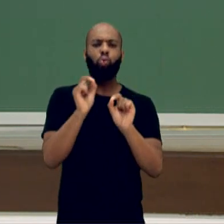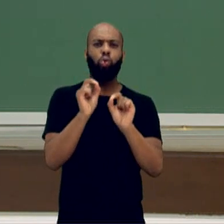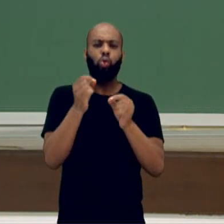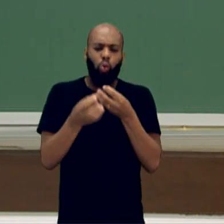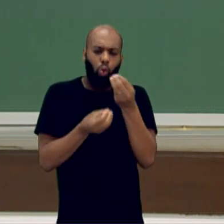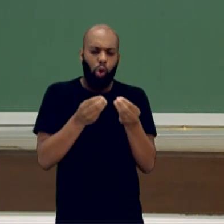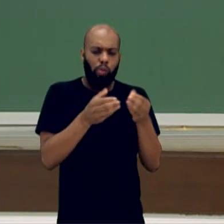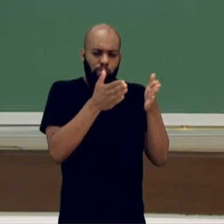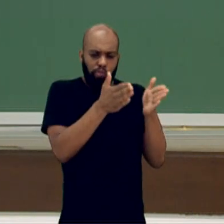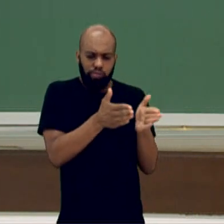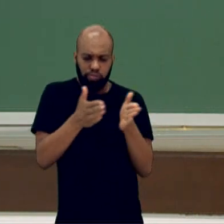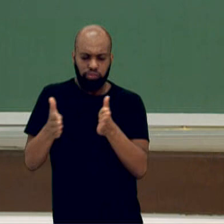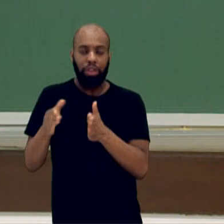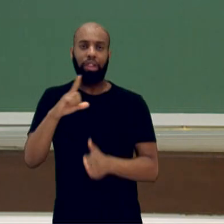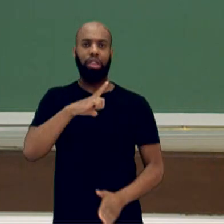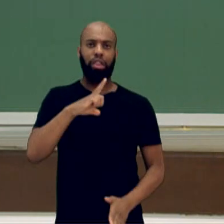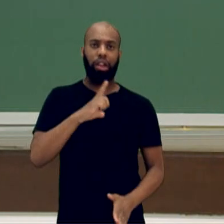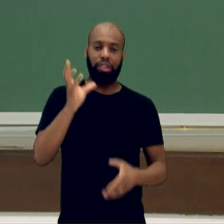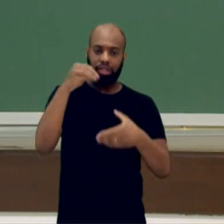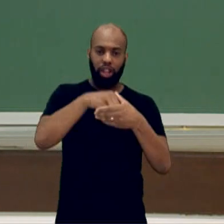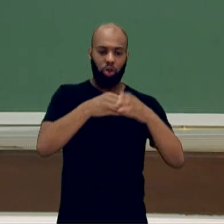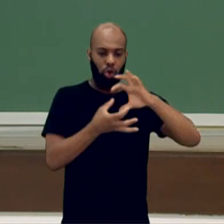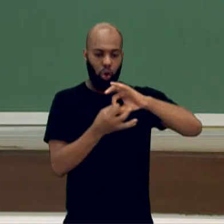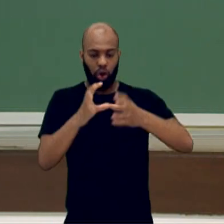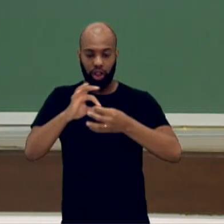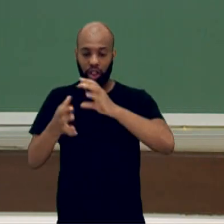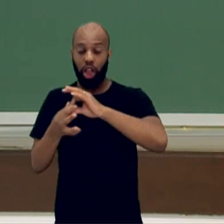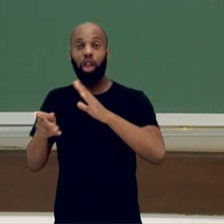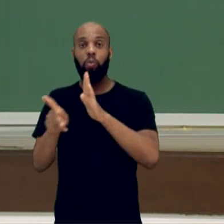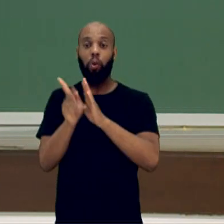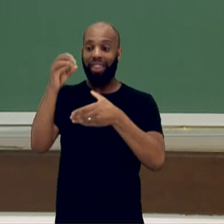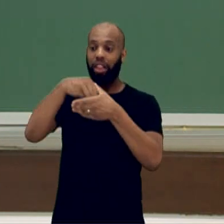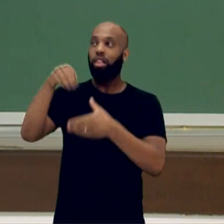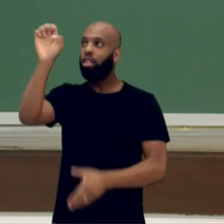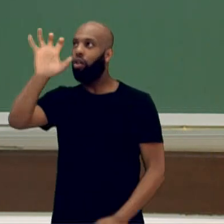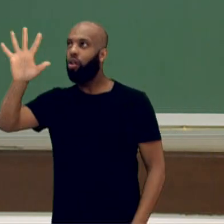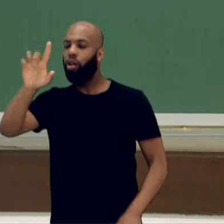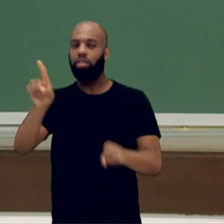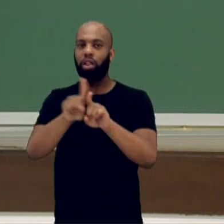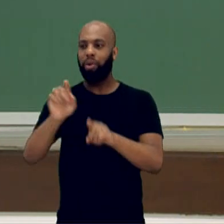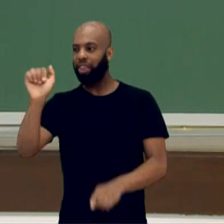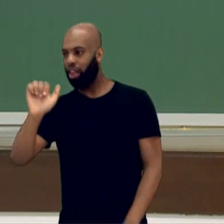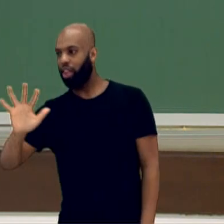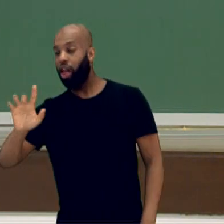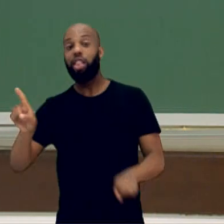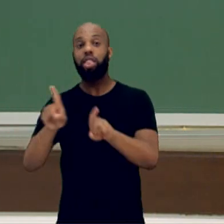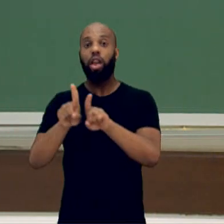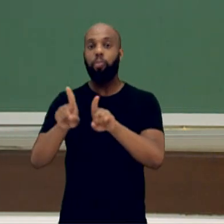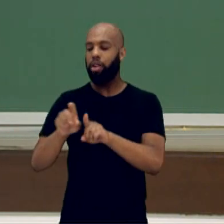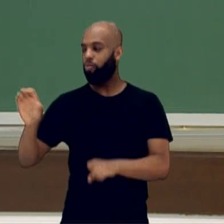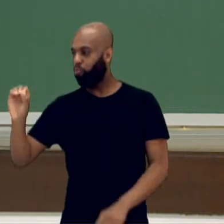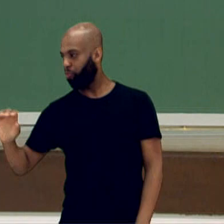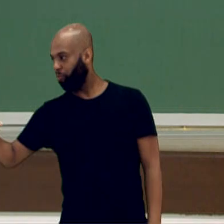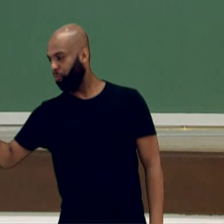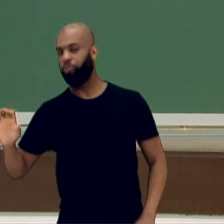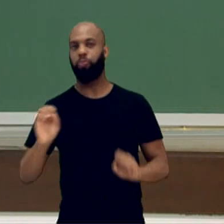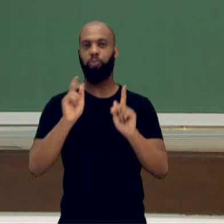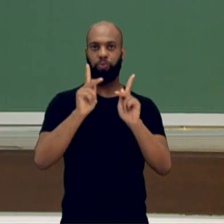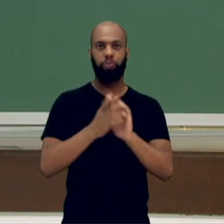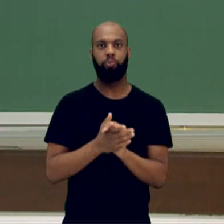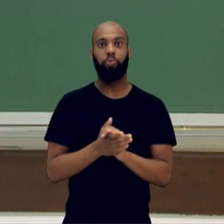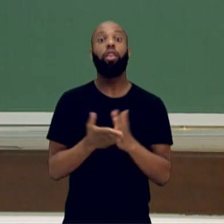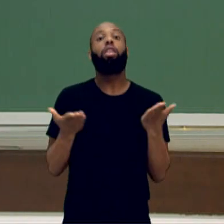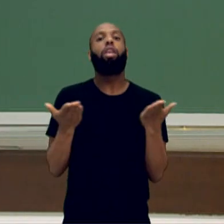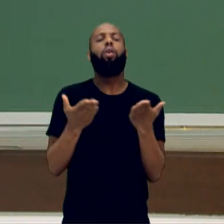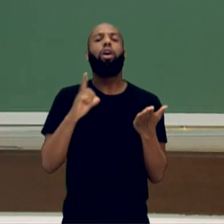se dá nos continentes europeu e asiático e na Oceania, certo? Então, o que nós